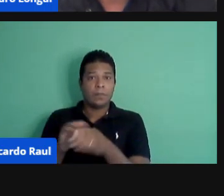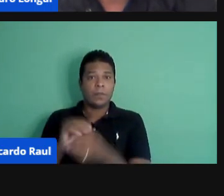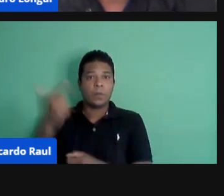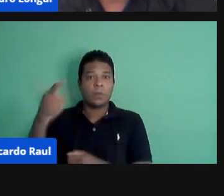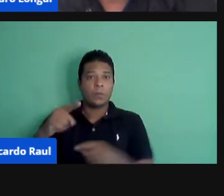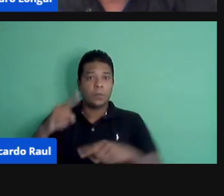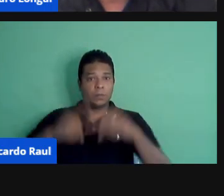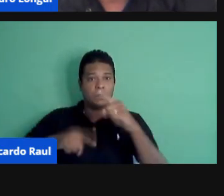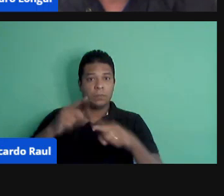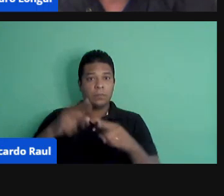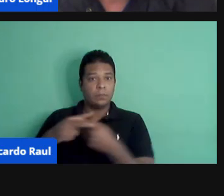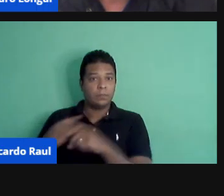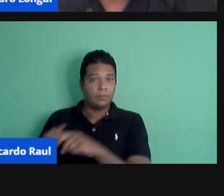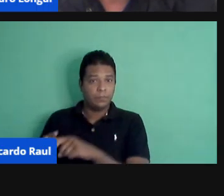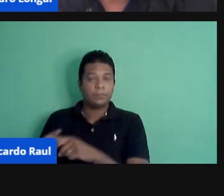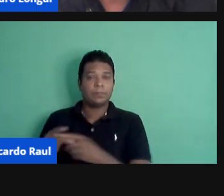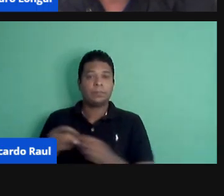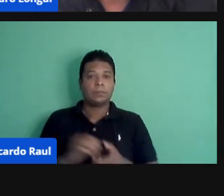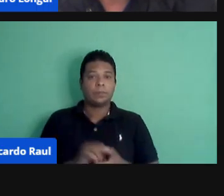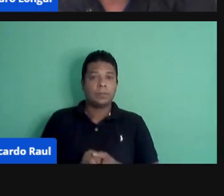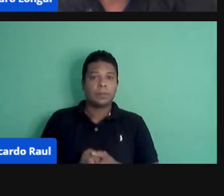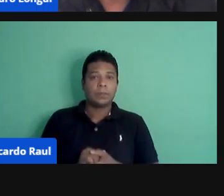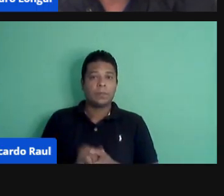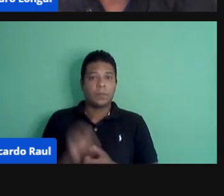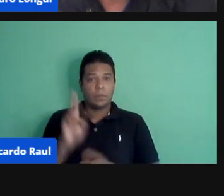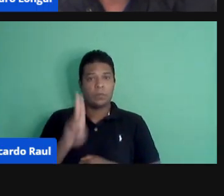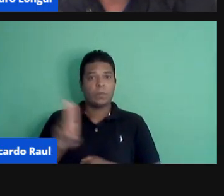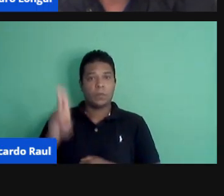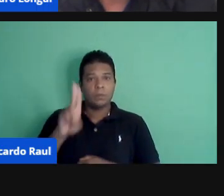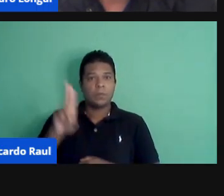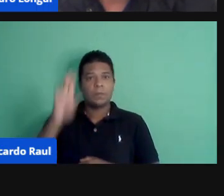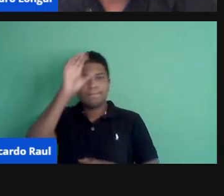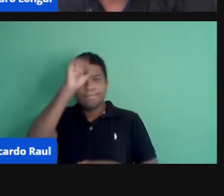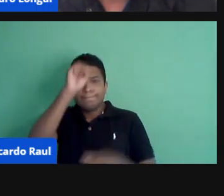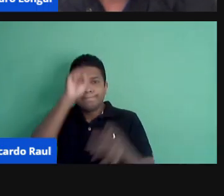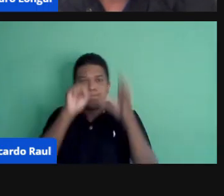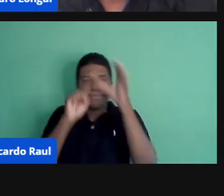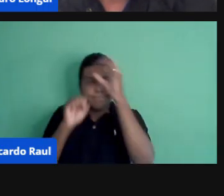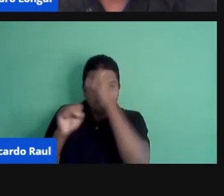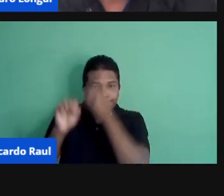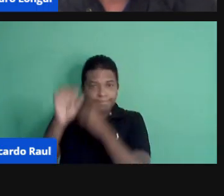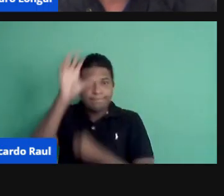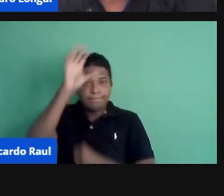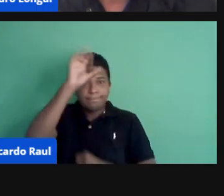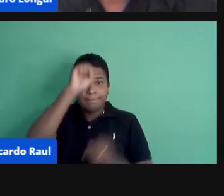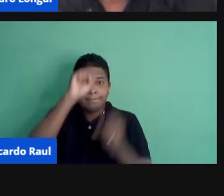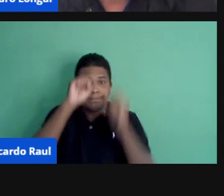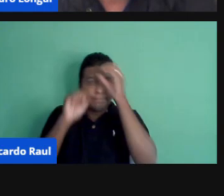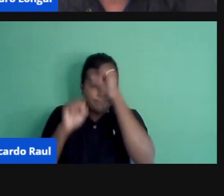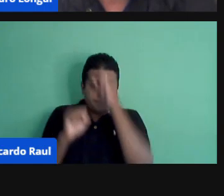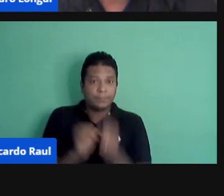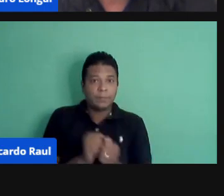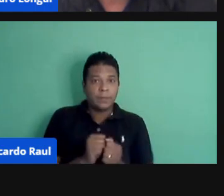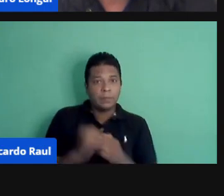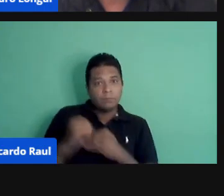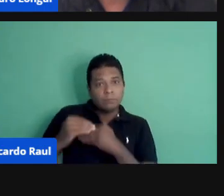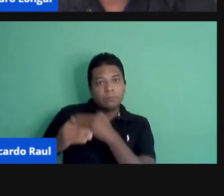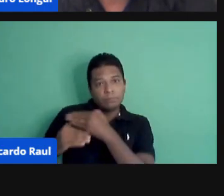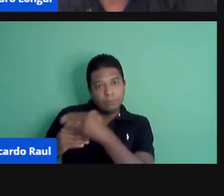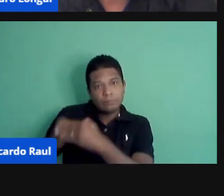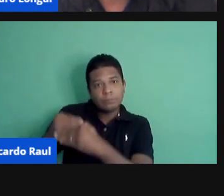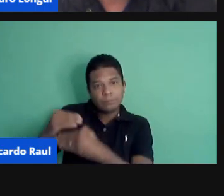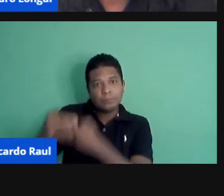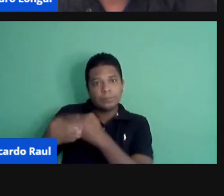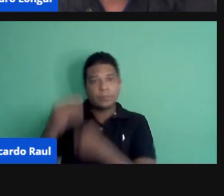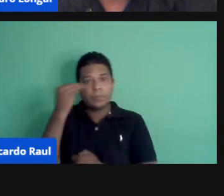ferramentas, né, que foram ferramentas que eu fui aprendendo, né, no decorrer, né, dessa experiência